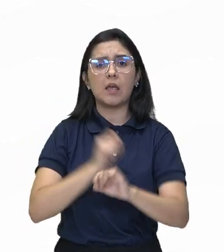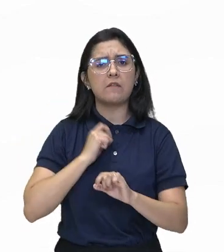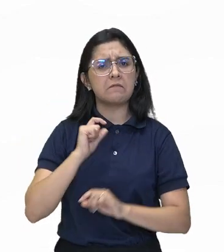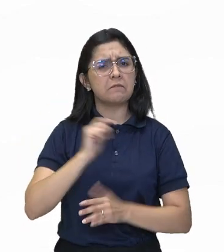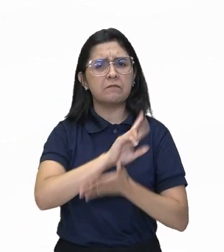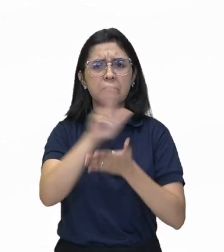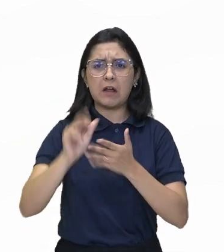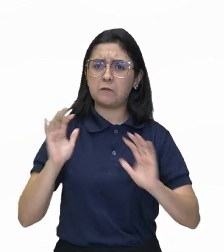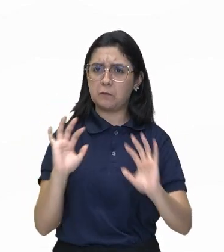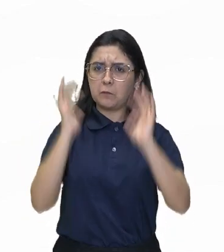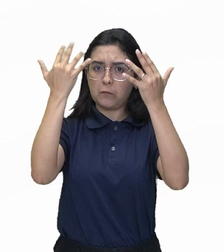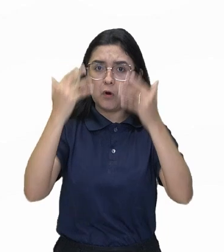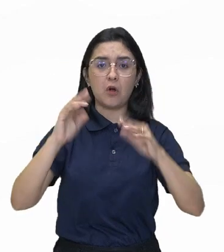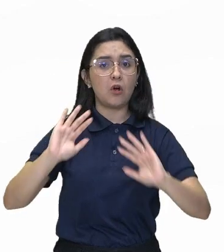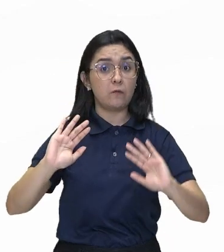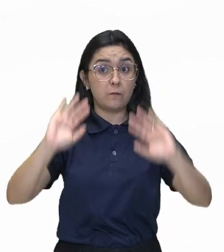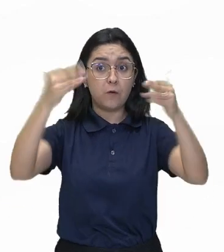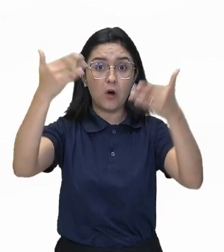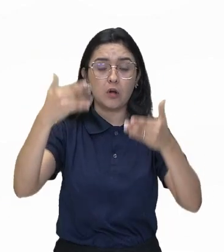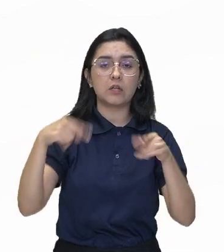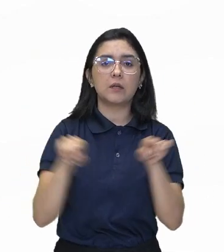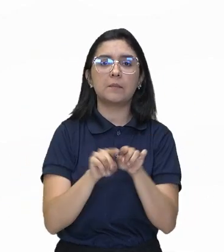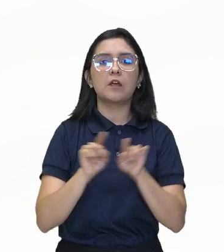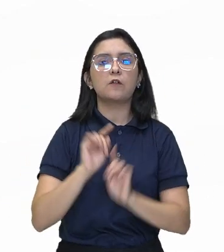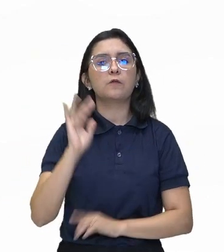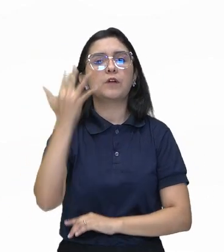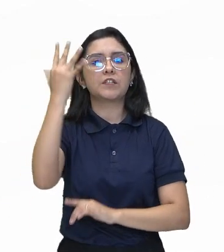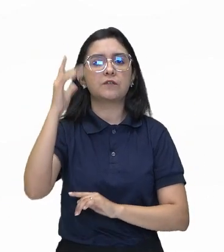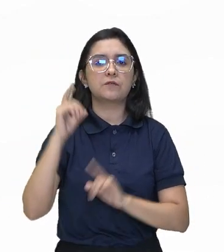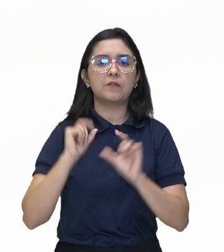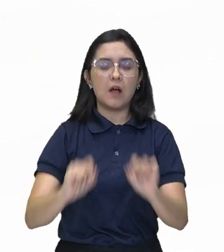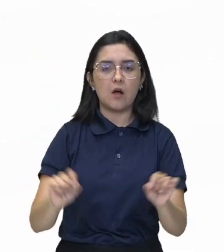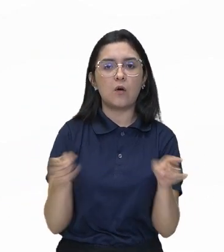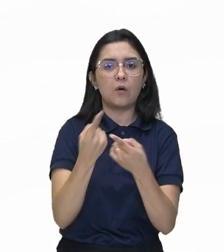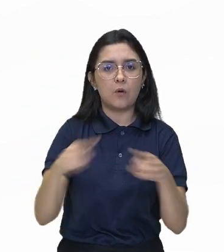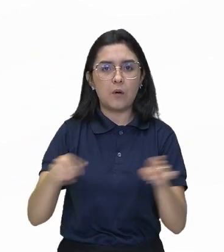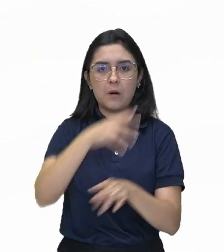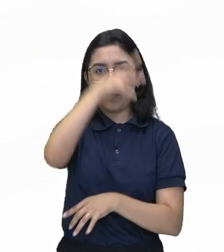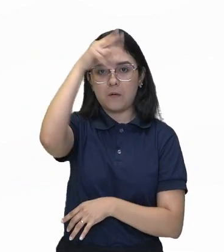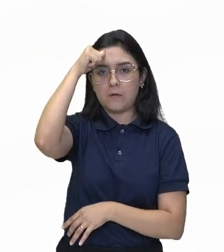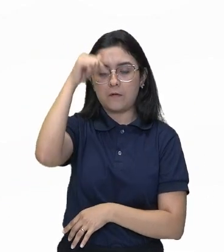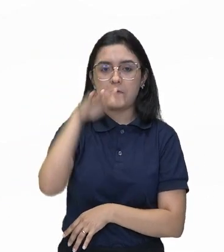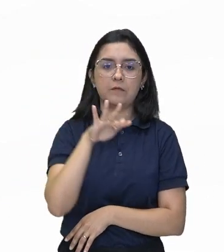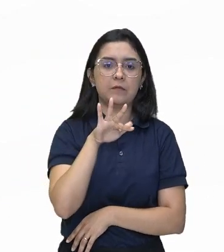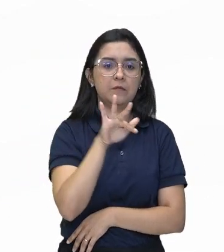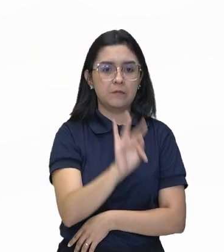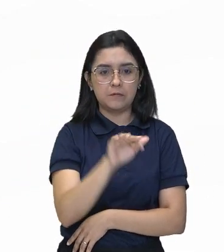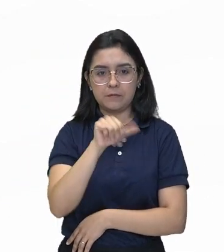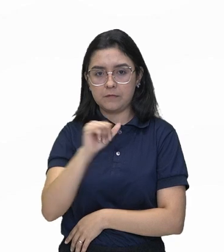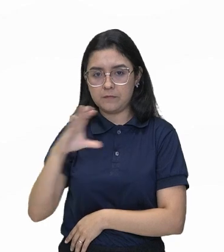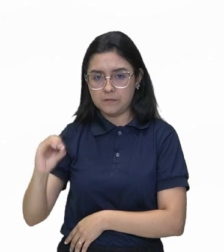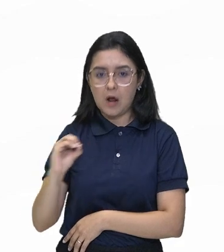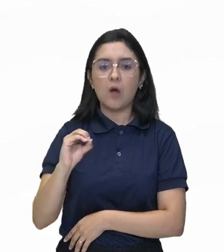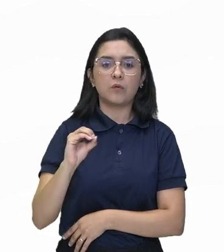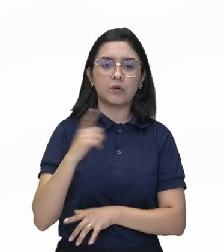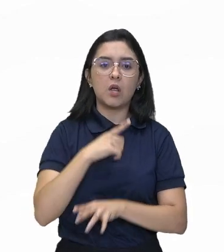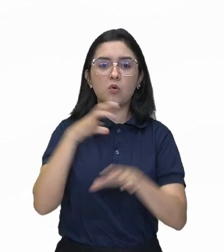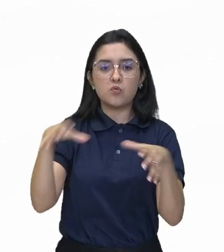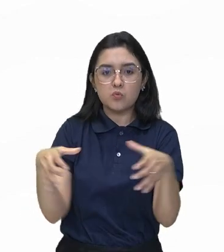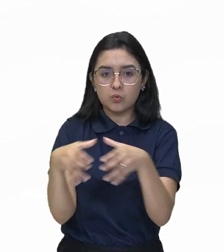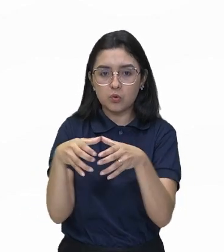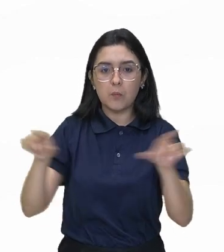eventos internacionais, como o Festival Amazonas de Ópera, a FAO, da qual a